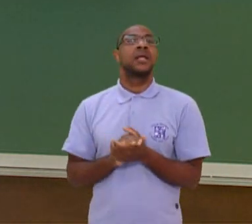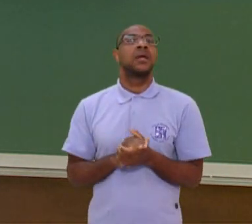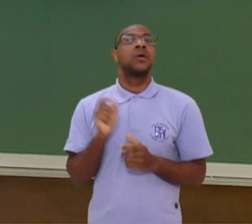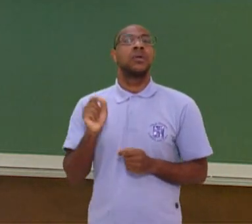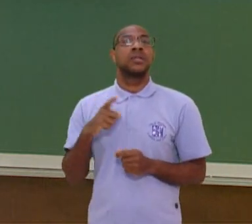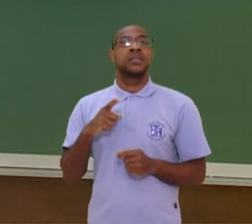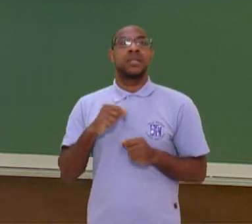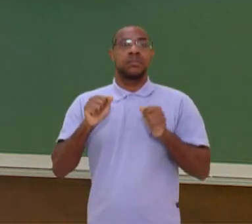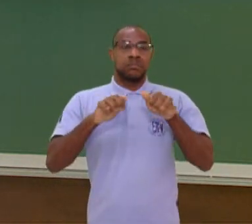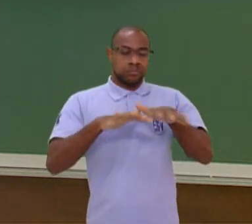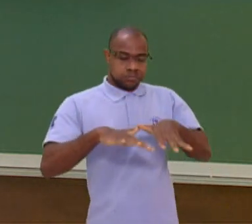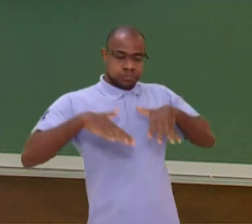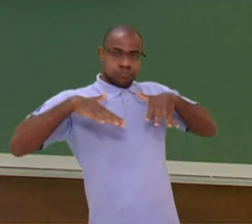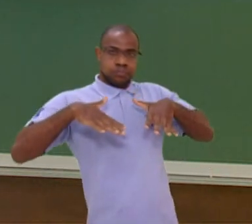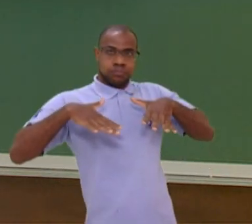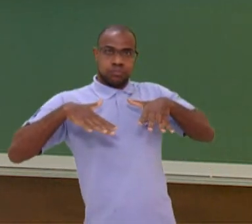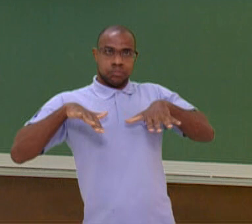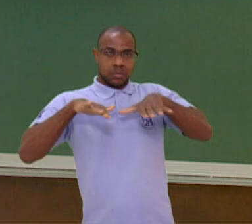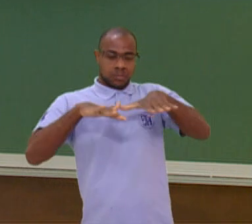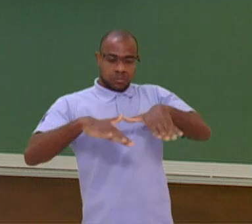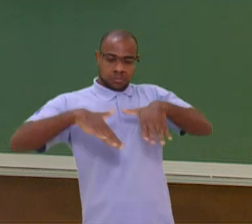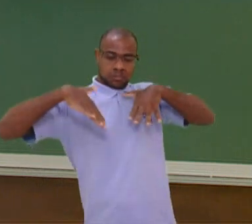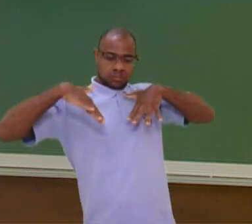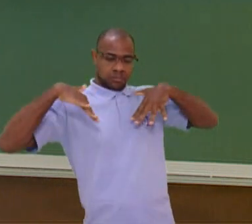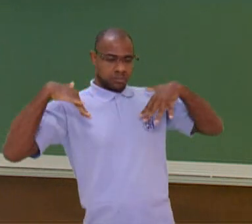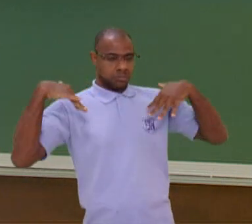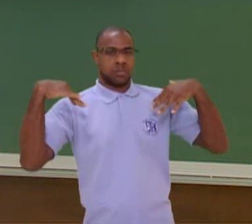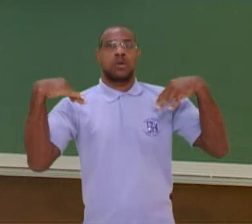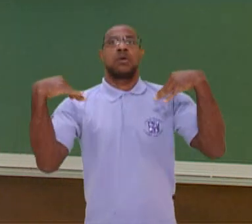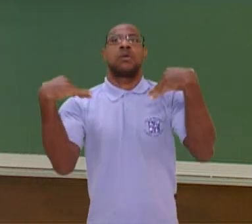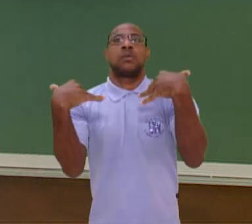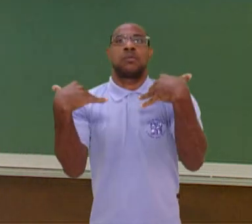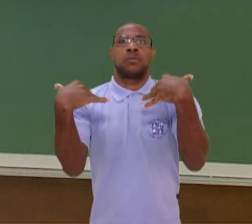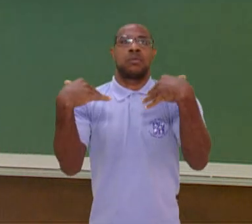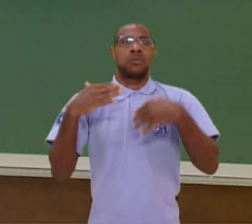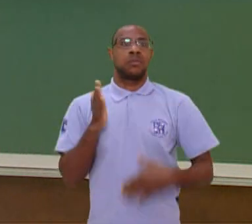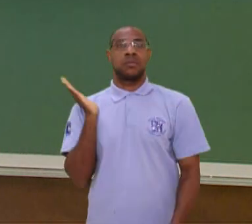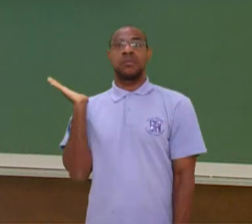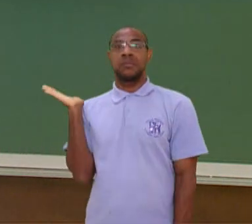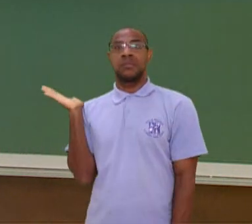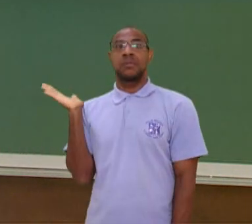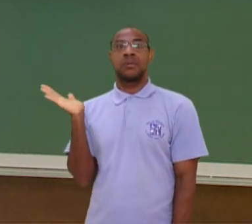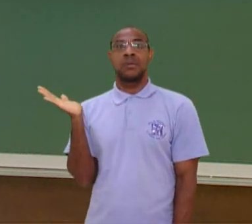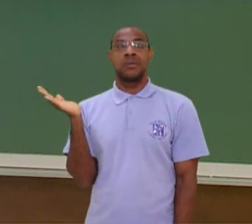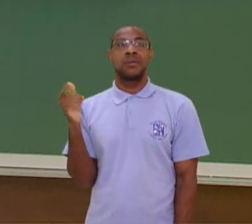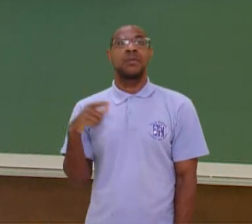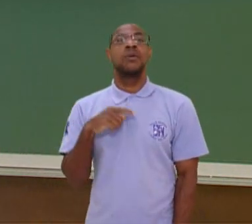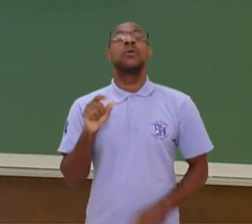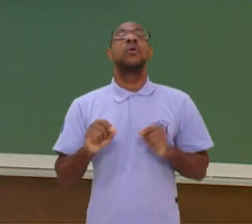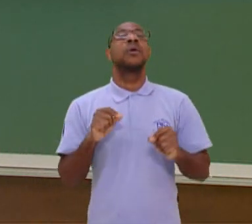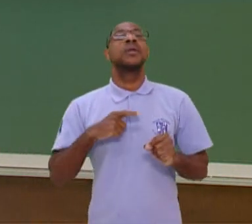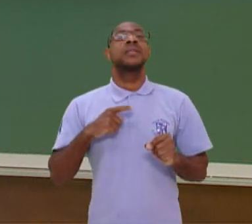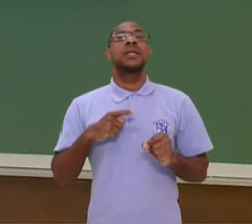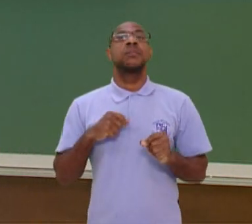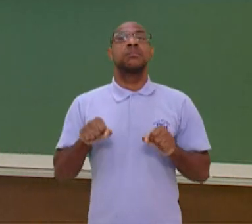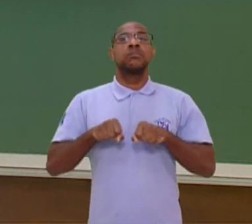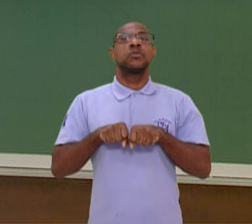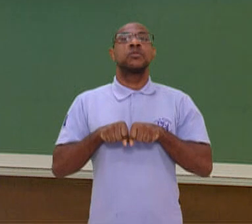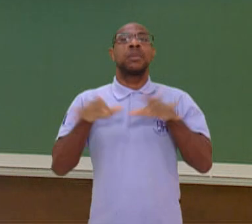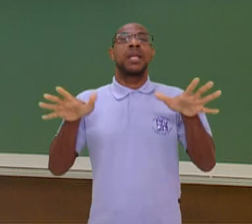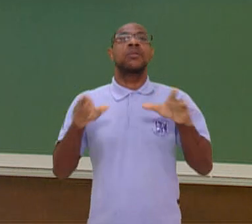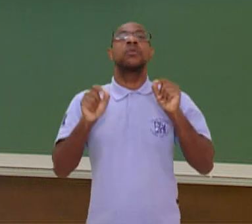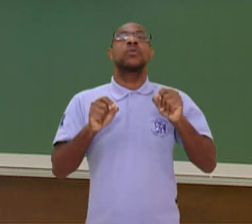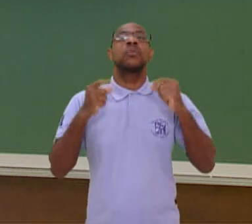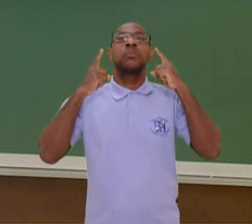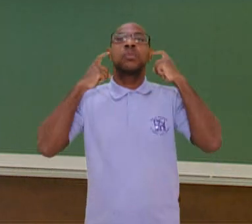estrutura semicircular, ou ela era fechada como um todo. Geralmente, você tinha mais espalhado, assim,